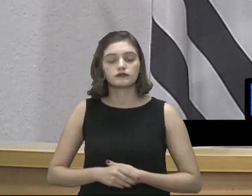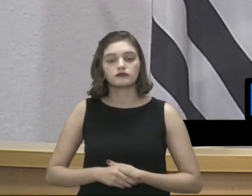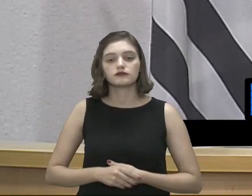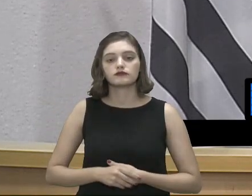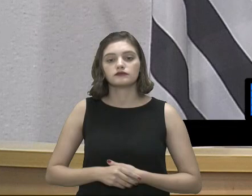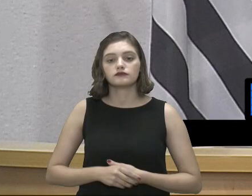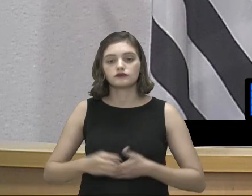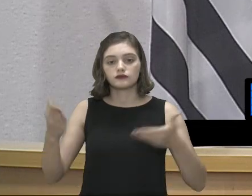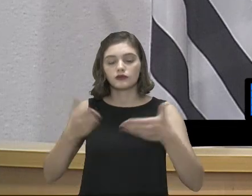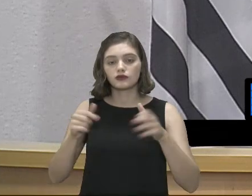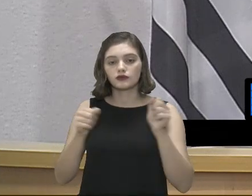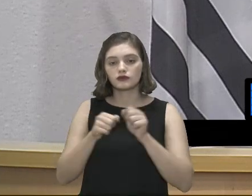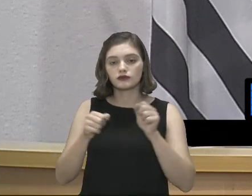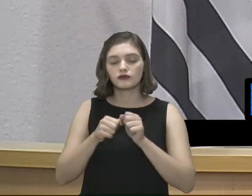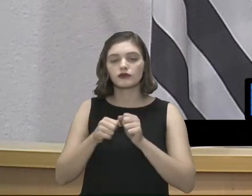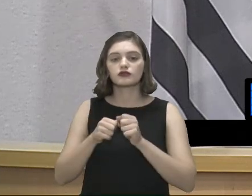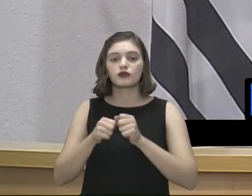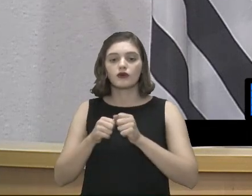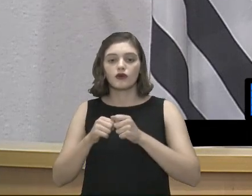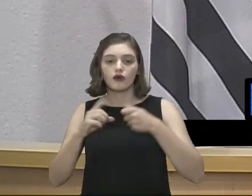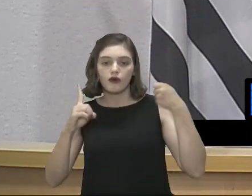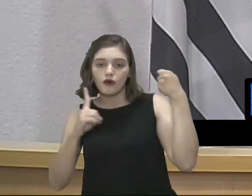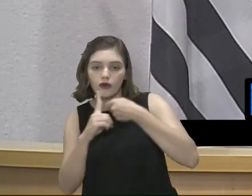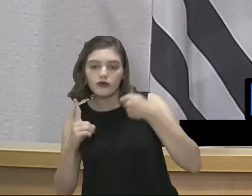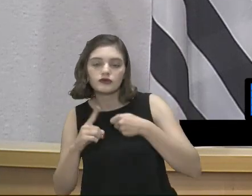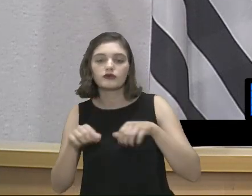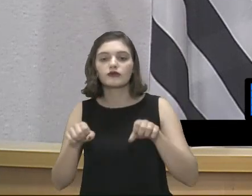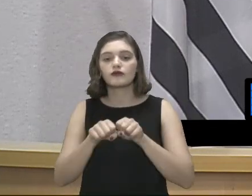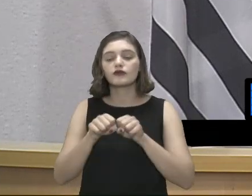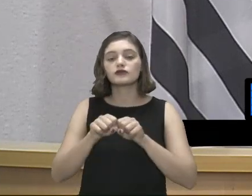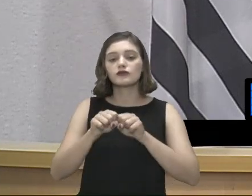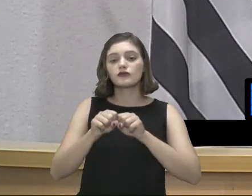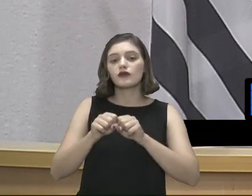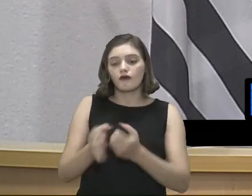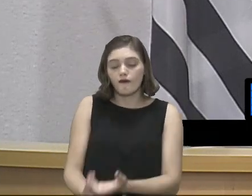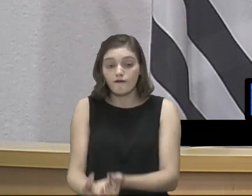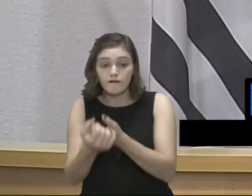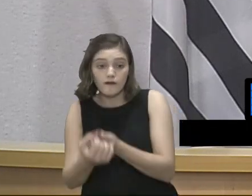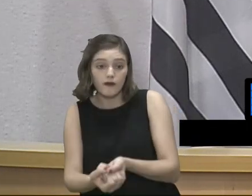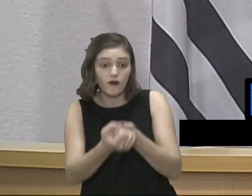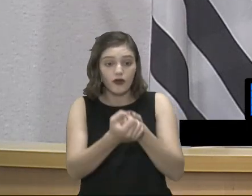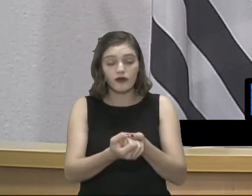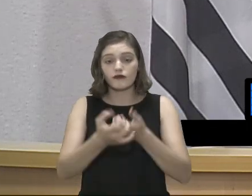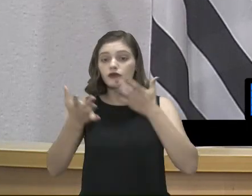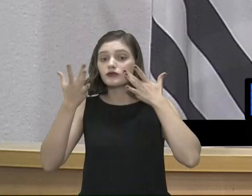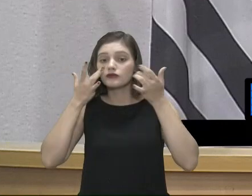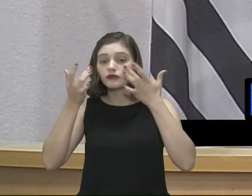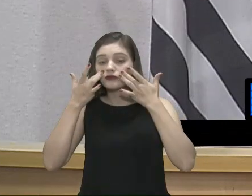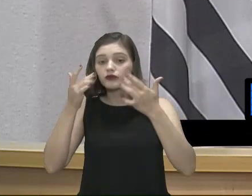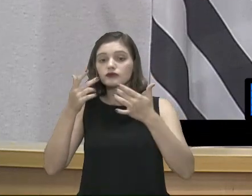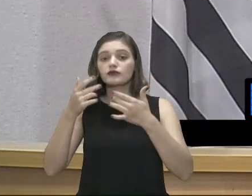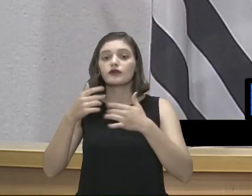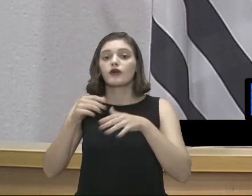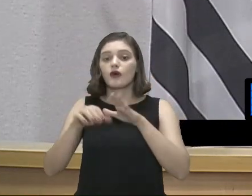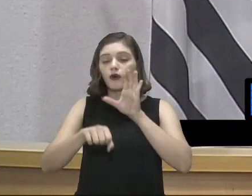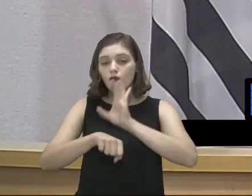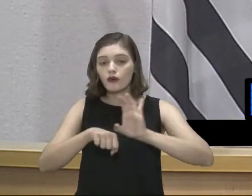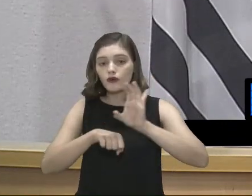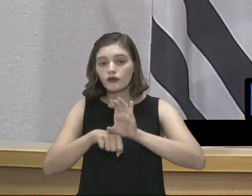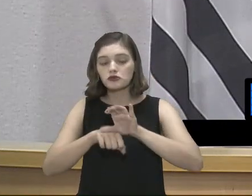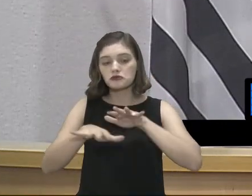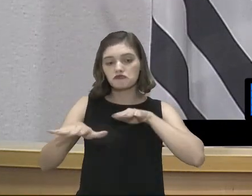hoje eu faço karatê, faço vôlei, faço teatro, faço curso de DJ, tudo